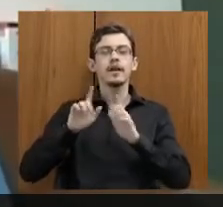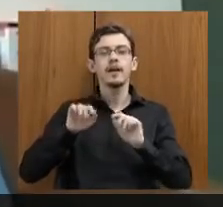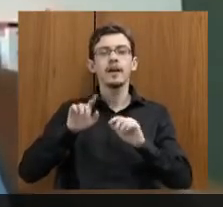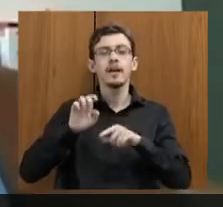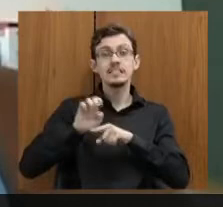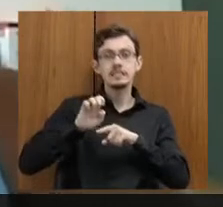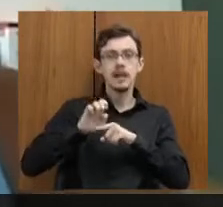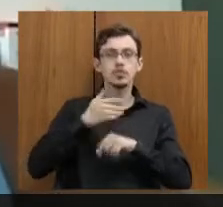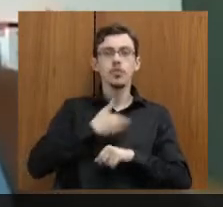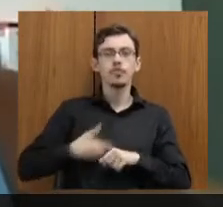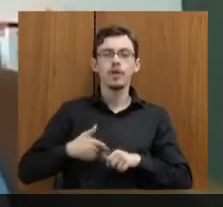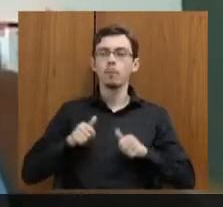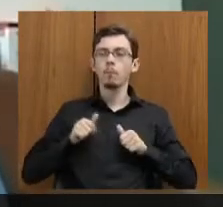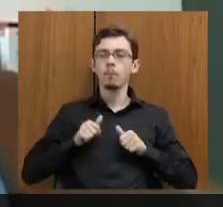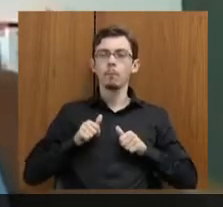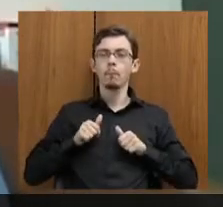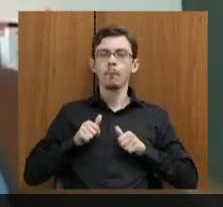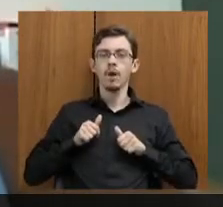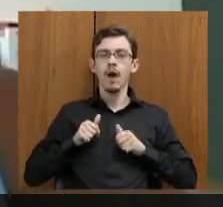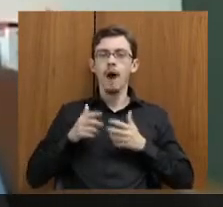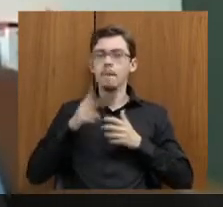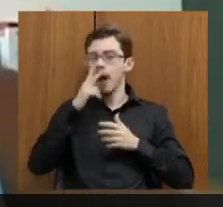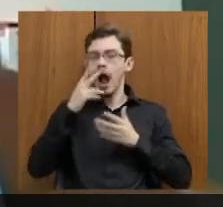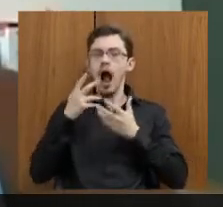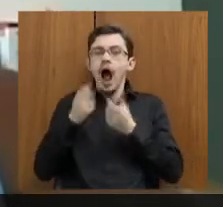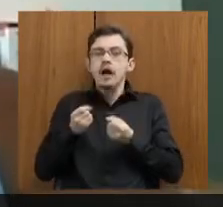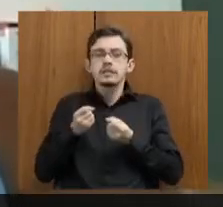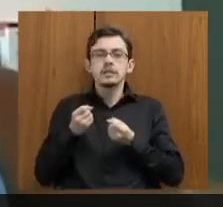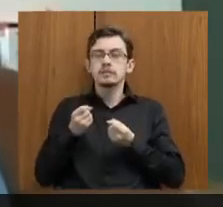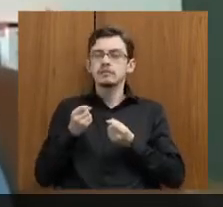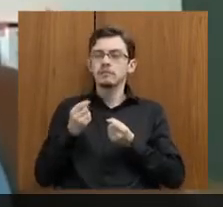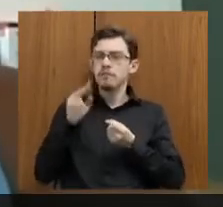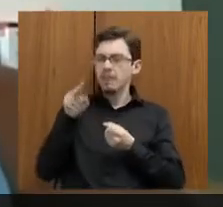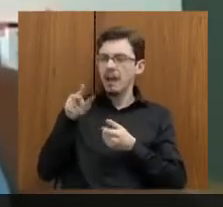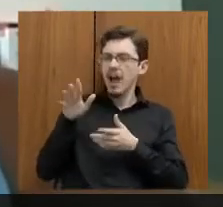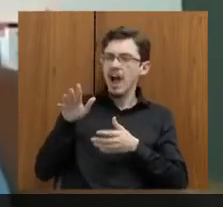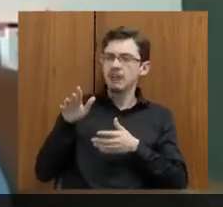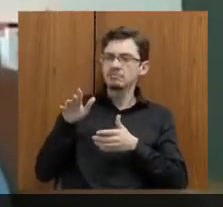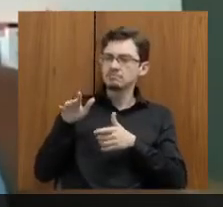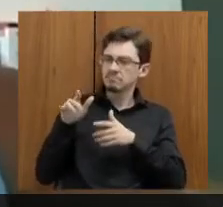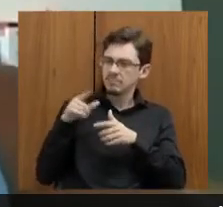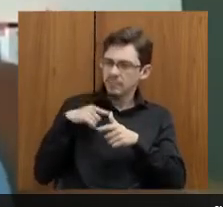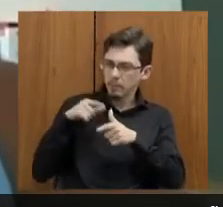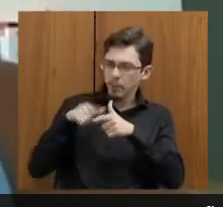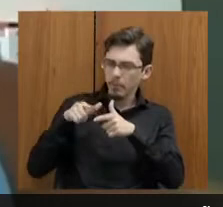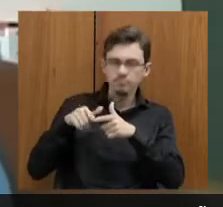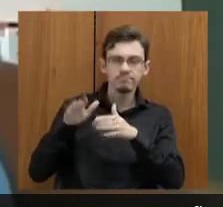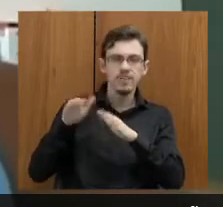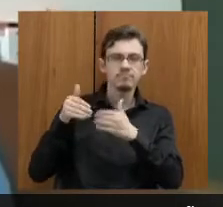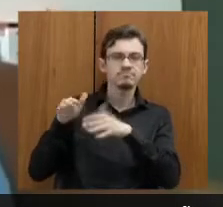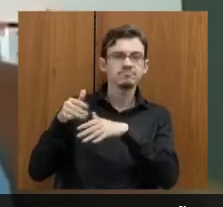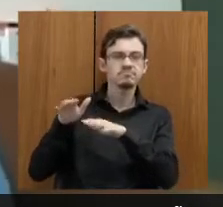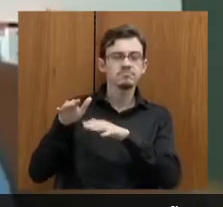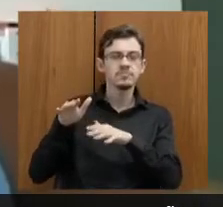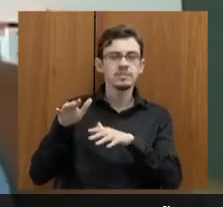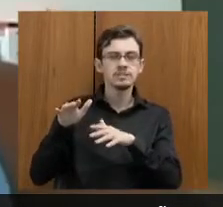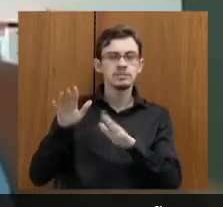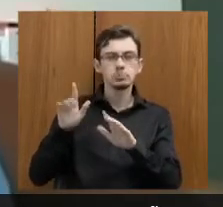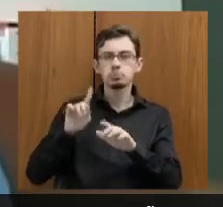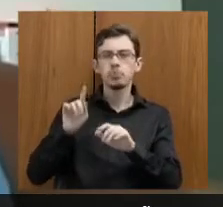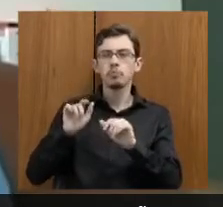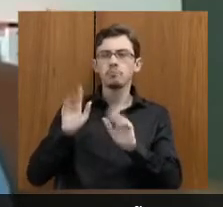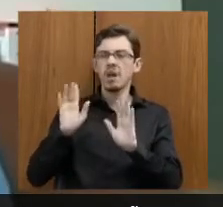suficiente cê não vai estrear o suficiente de não responsabilizar a gente também de não é